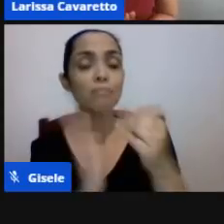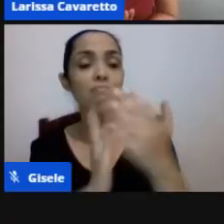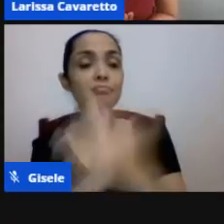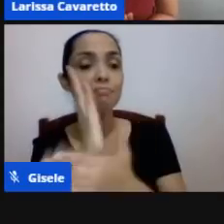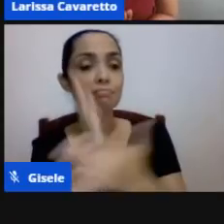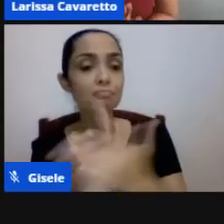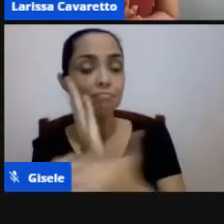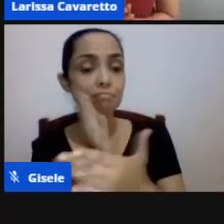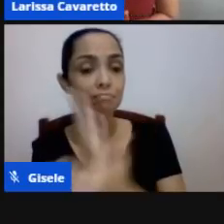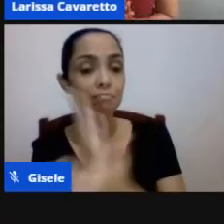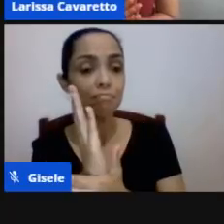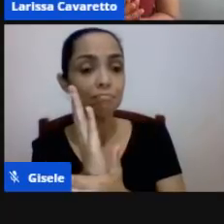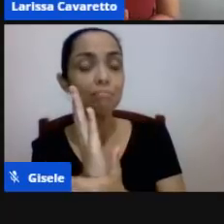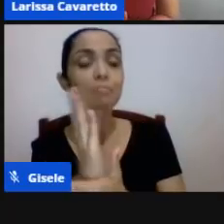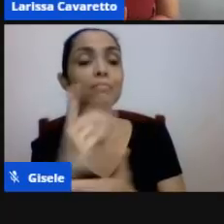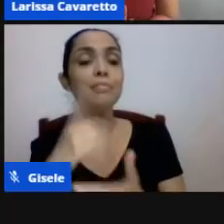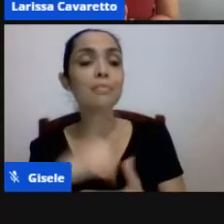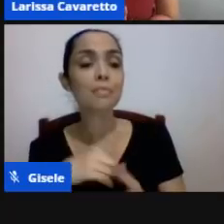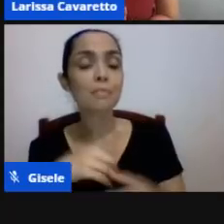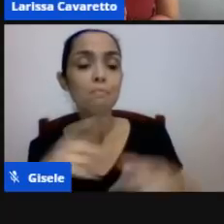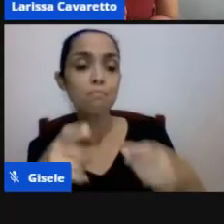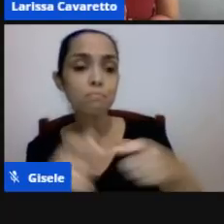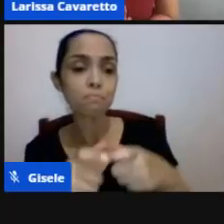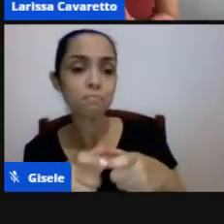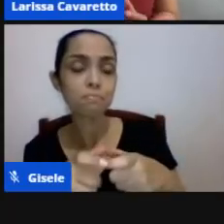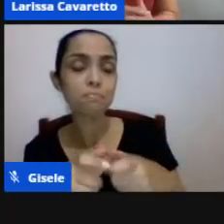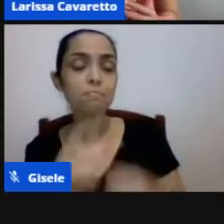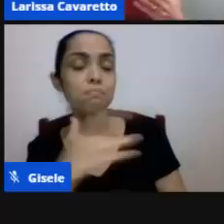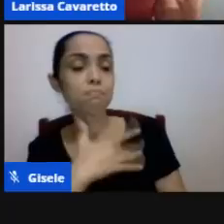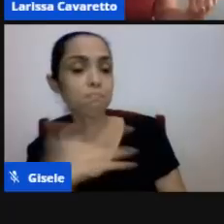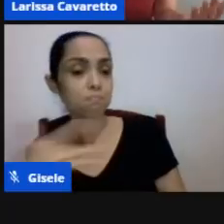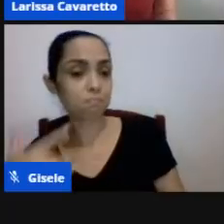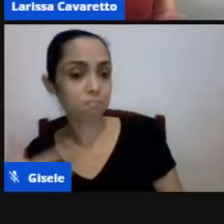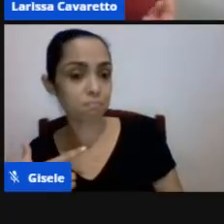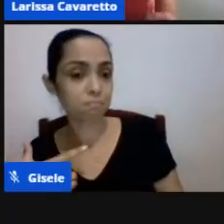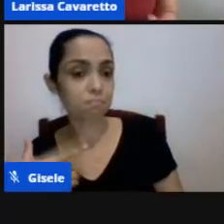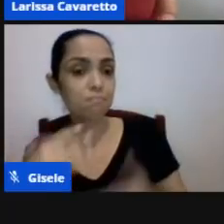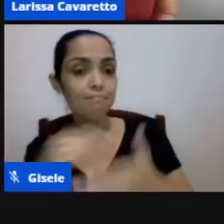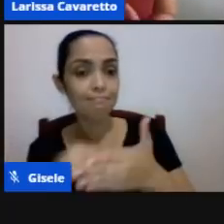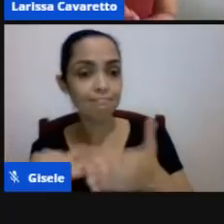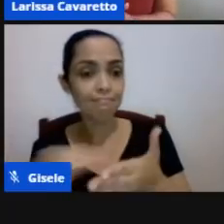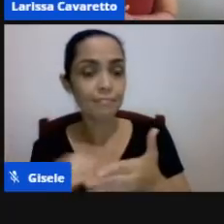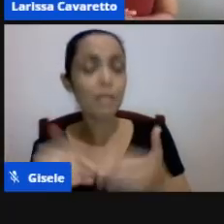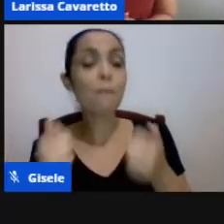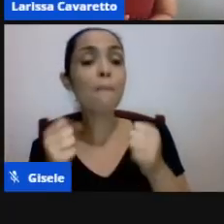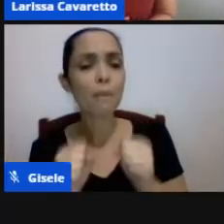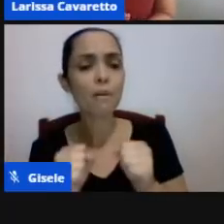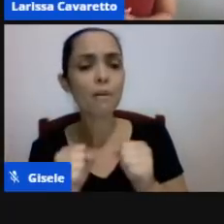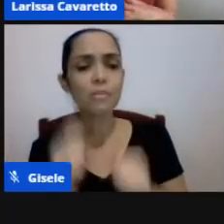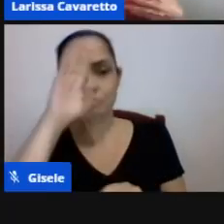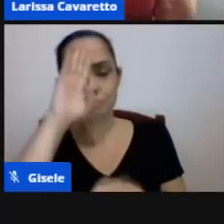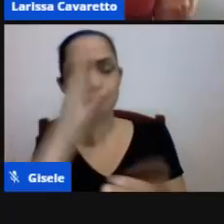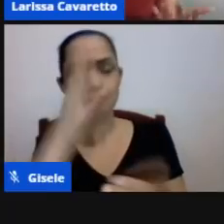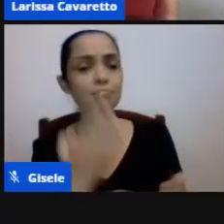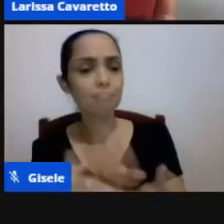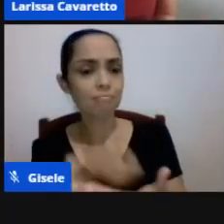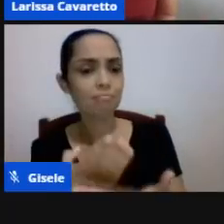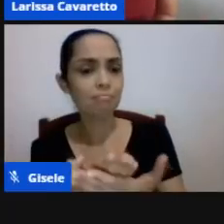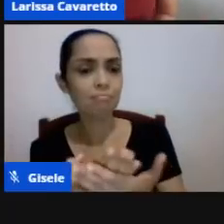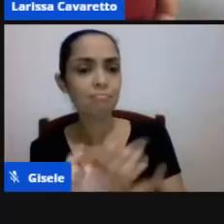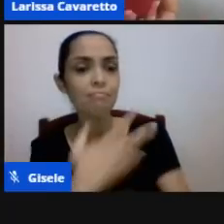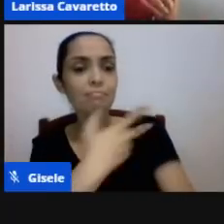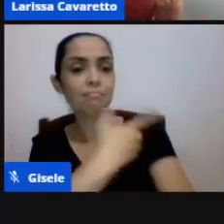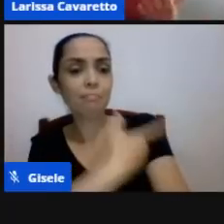Ministério da Saúde quanto pela Organização Mundial da Saúde. Então, a gente pode ficar seguro em relação a essa vacina, que a gente